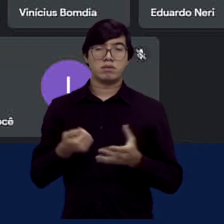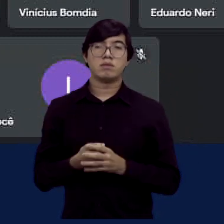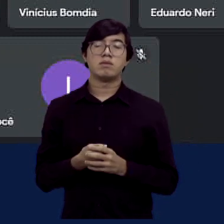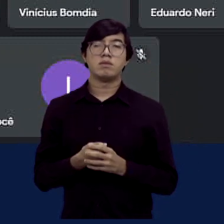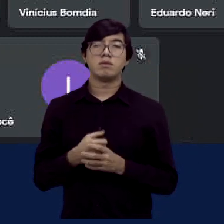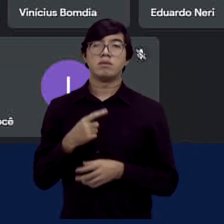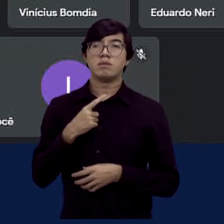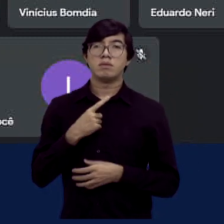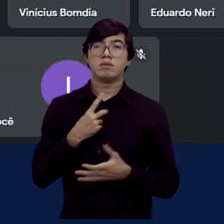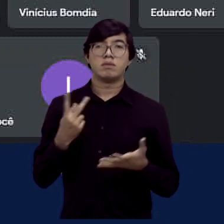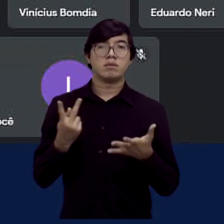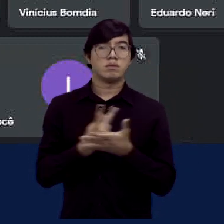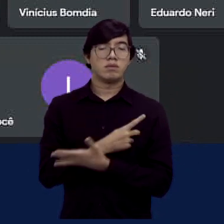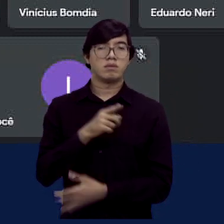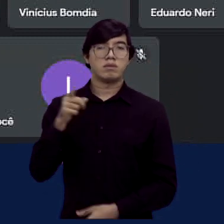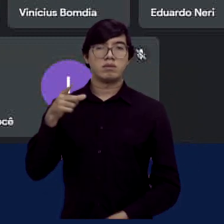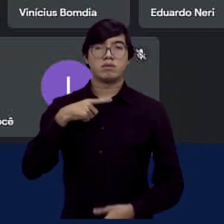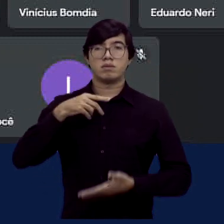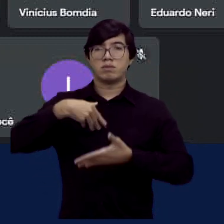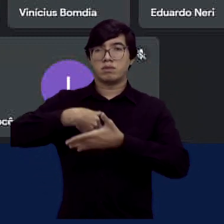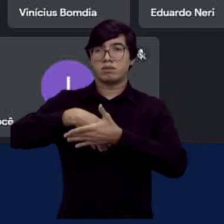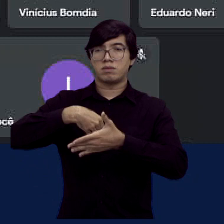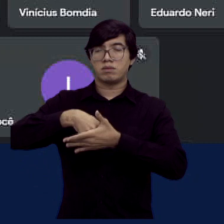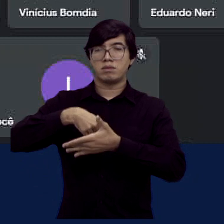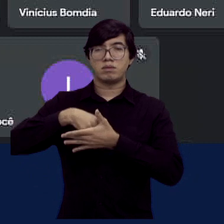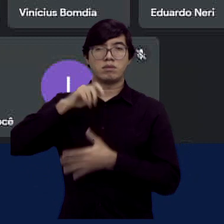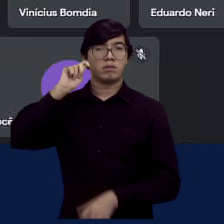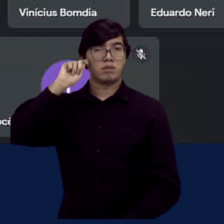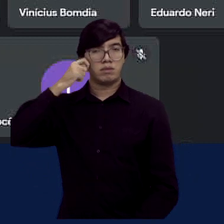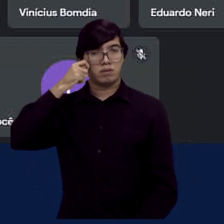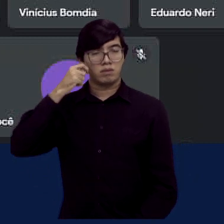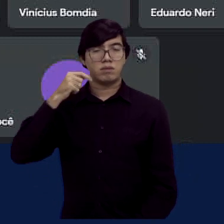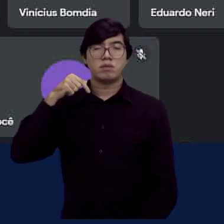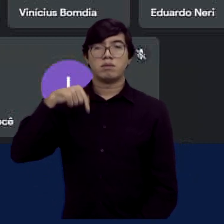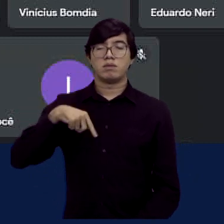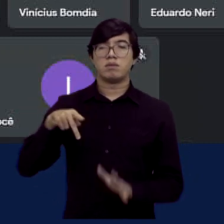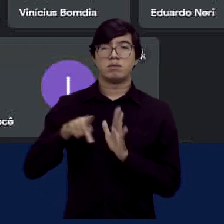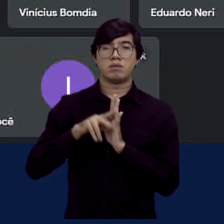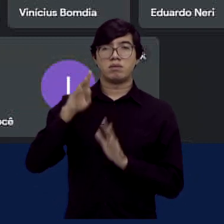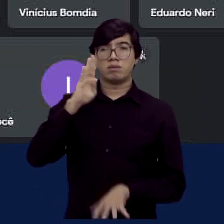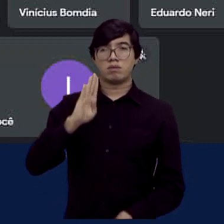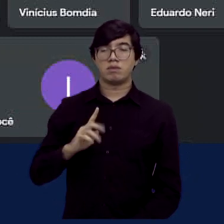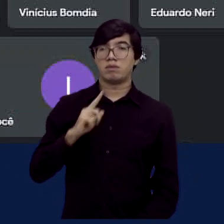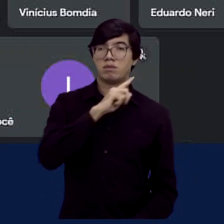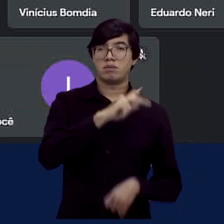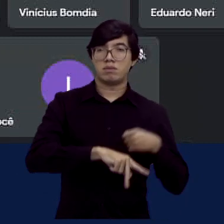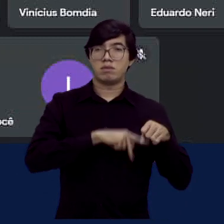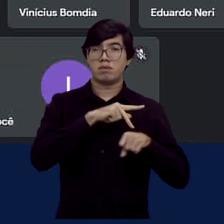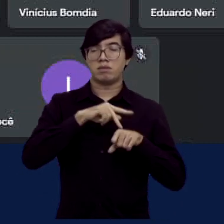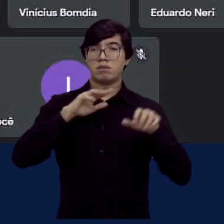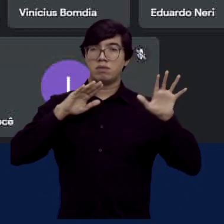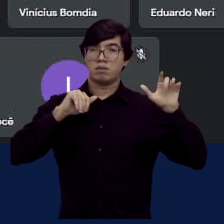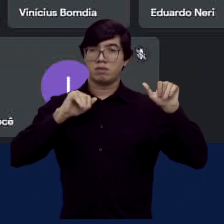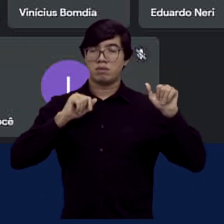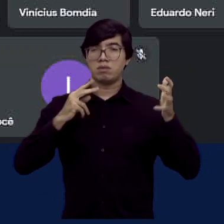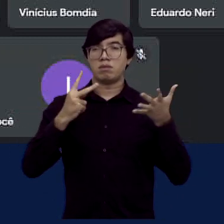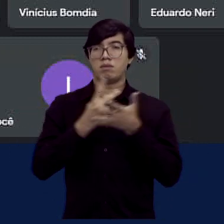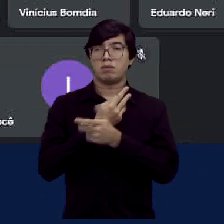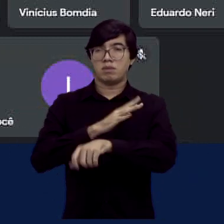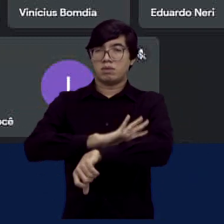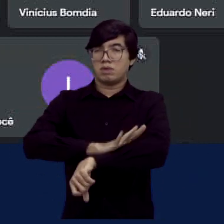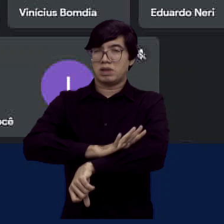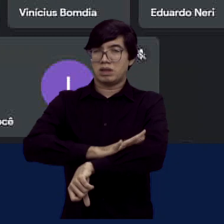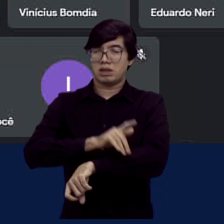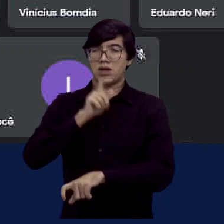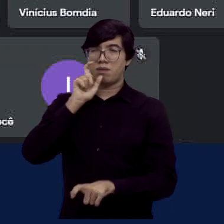muito grande. Um jogador brasileiro, negro retinto, lá na Espanha, está sofrendo com atos repetidos de racismo, e, enfim,